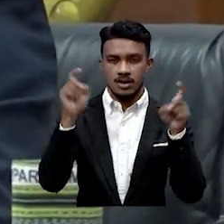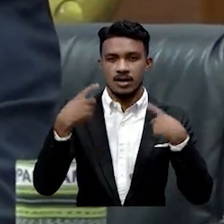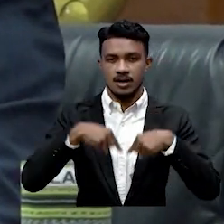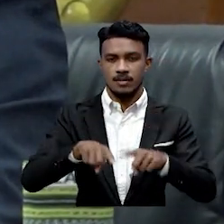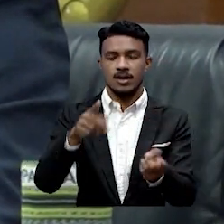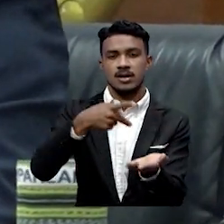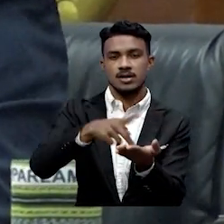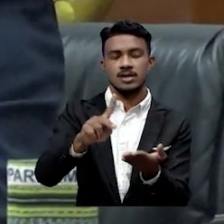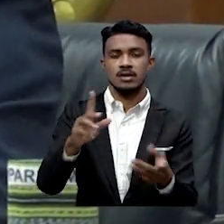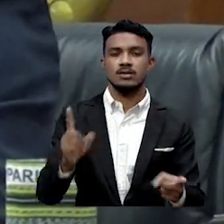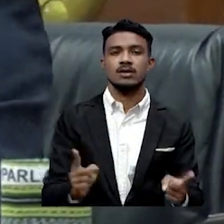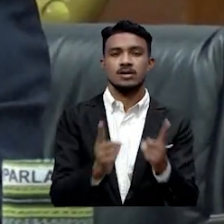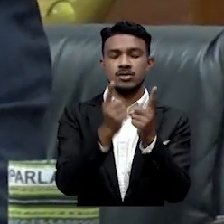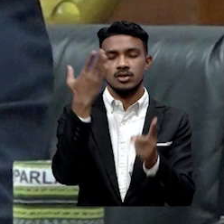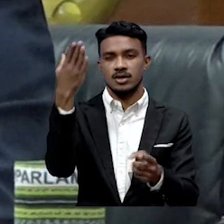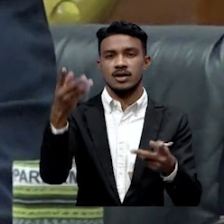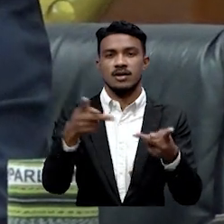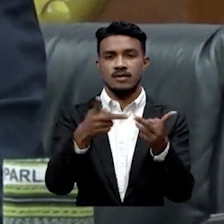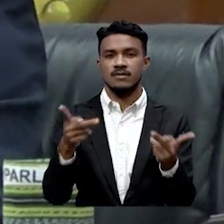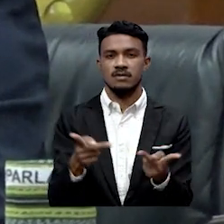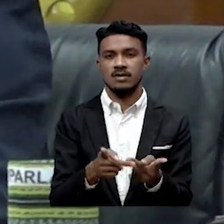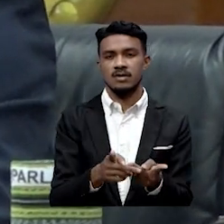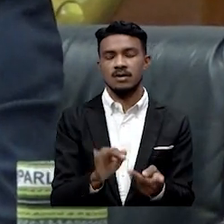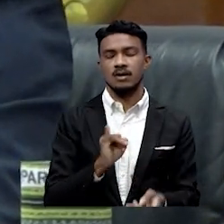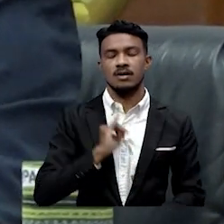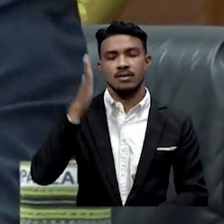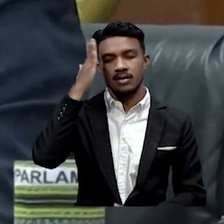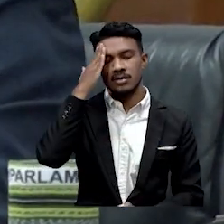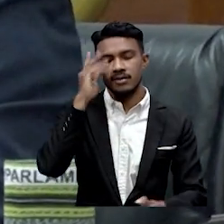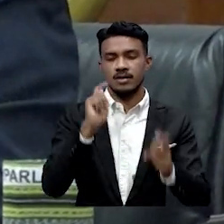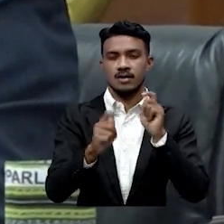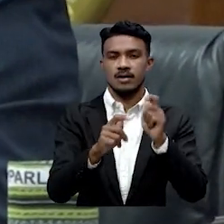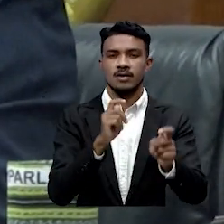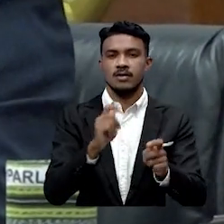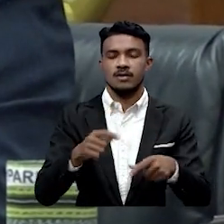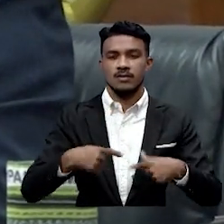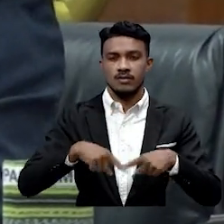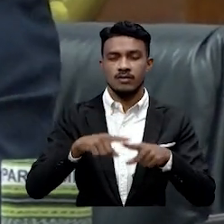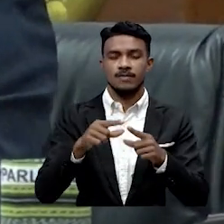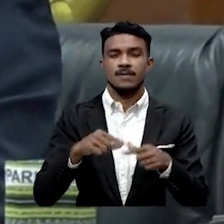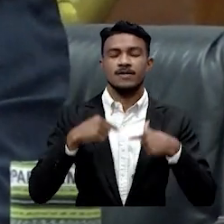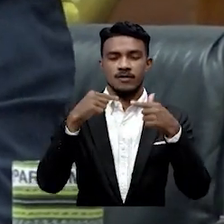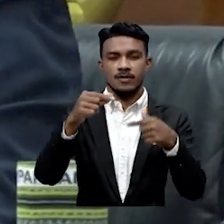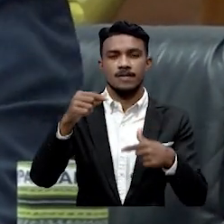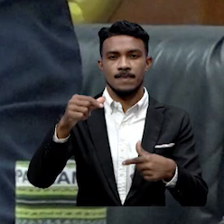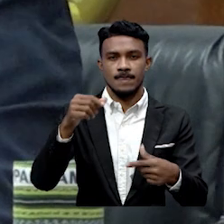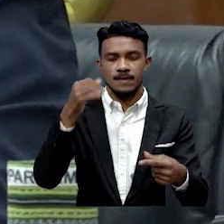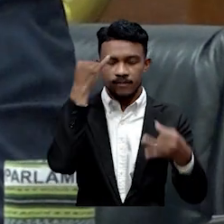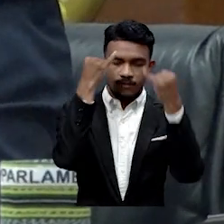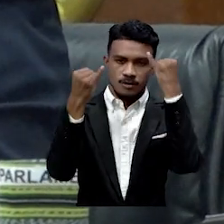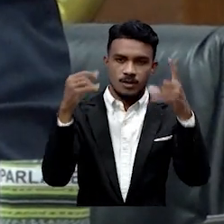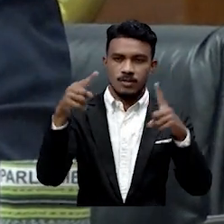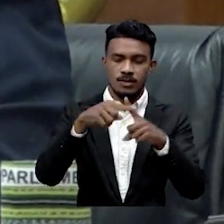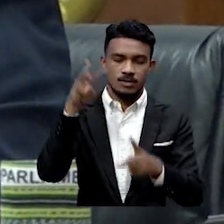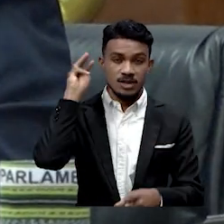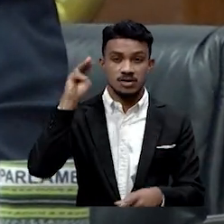ba selo diretamente fatin a unen ne se questão técnico a mi se informa ba ministério para tare hal sa maka ia